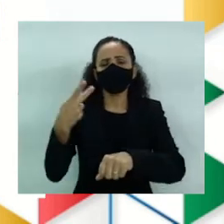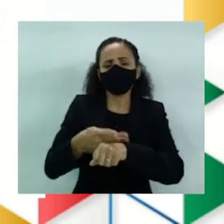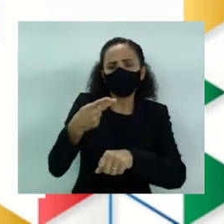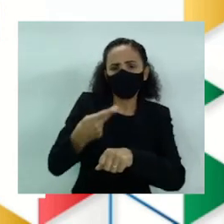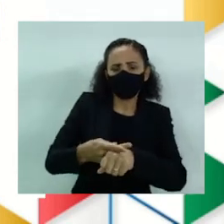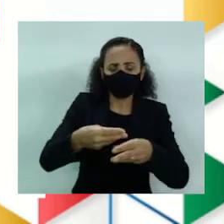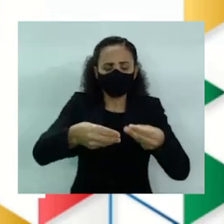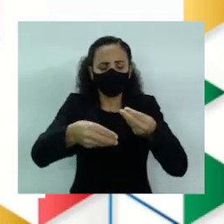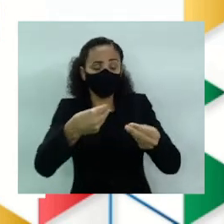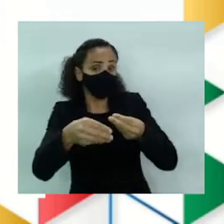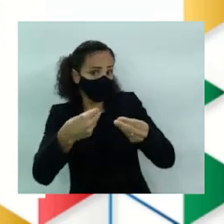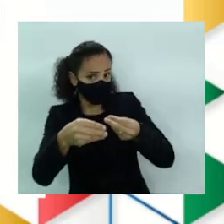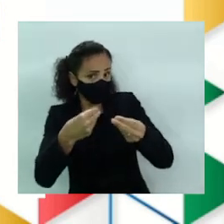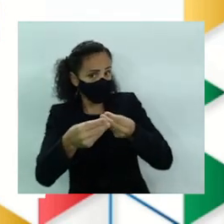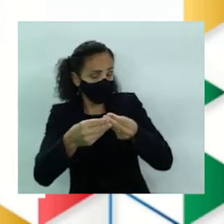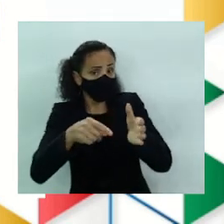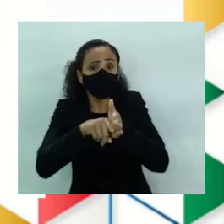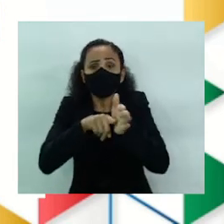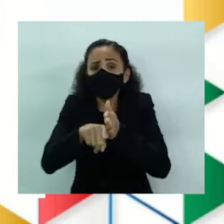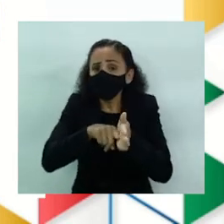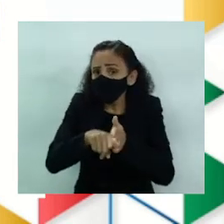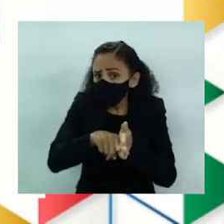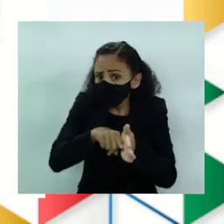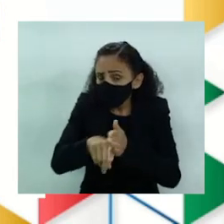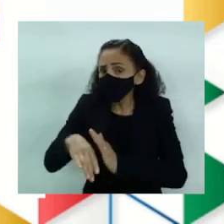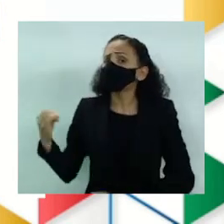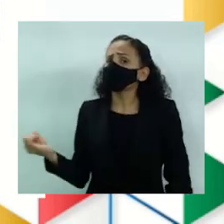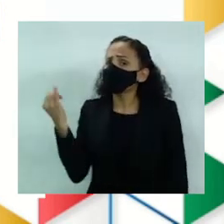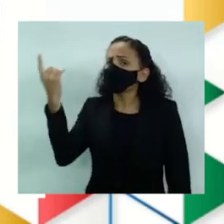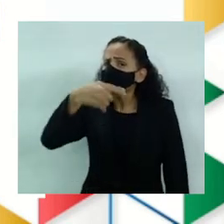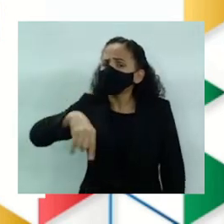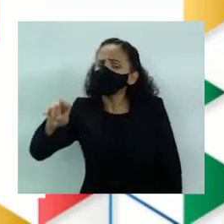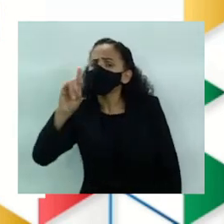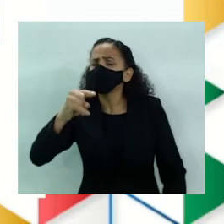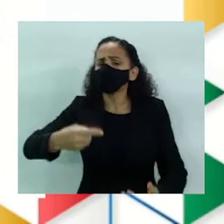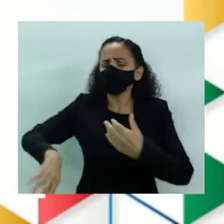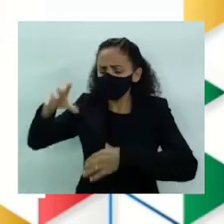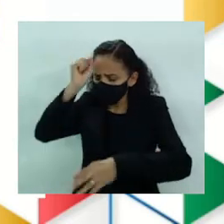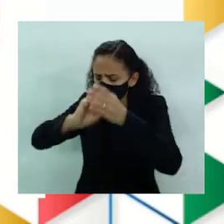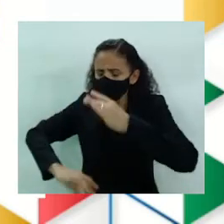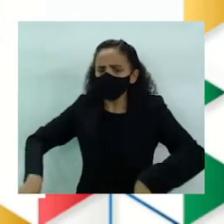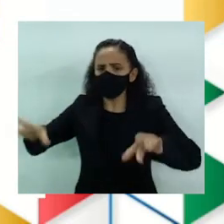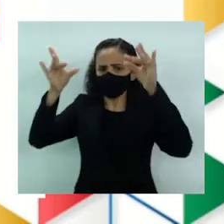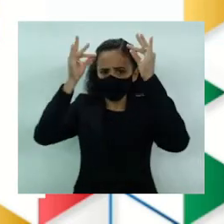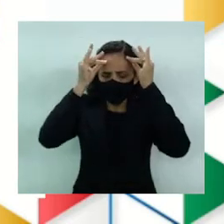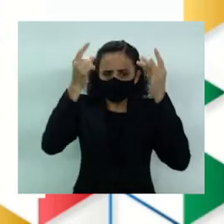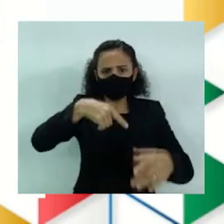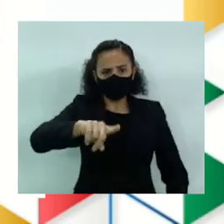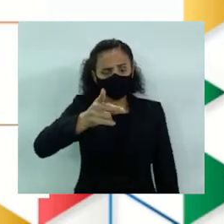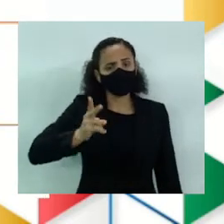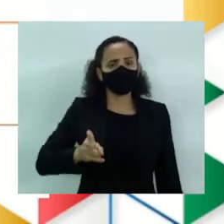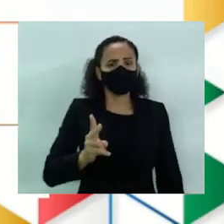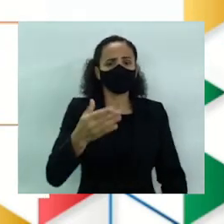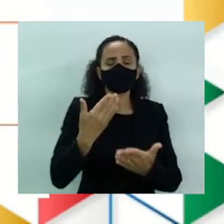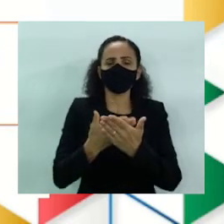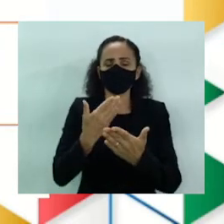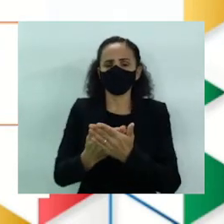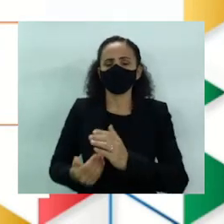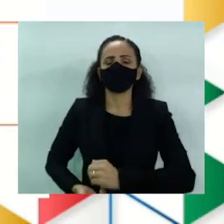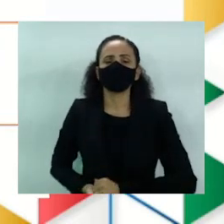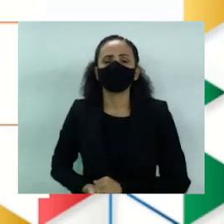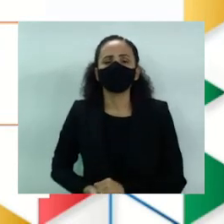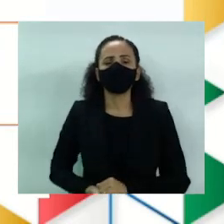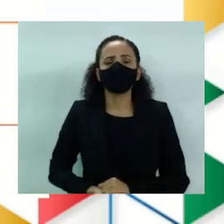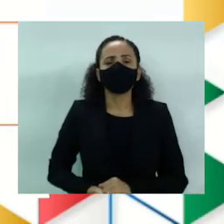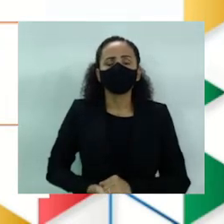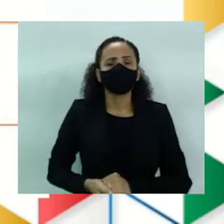certo? Pesquise, que é importante a gente saber esse tempo de decomposição, beleza? Vamos lá.